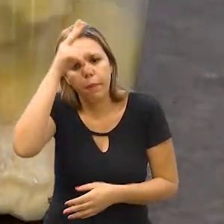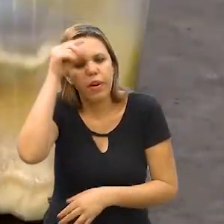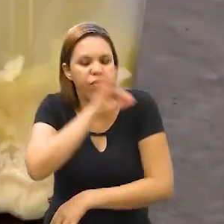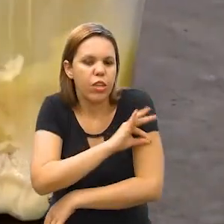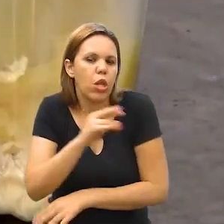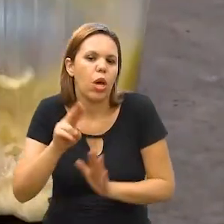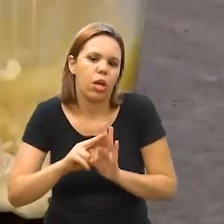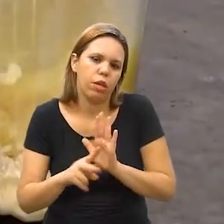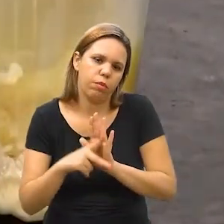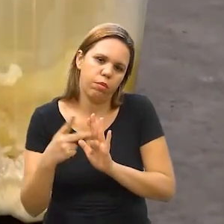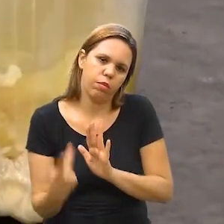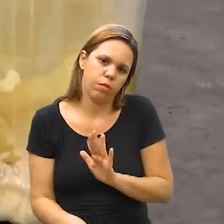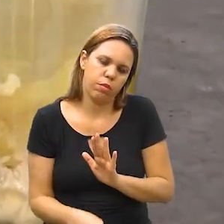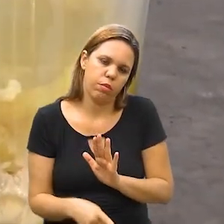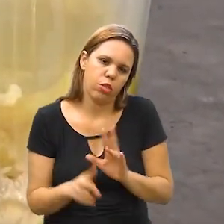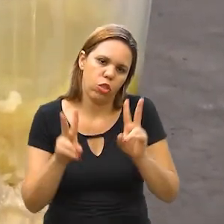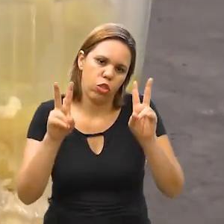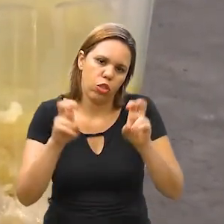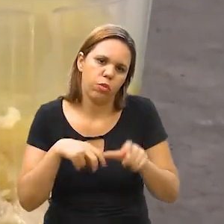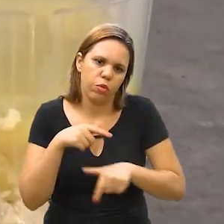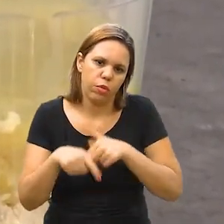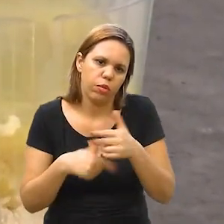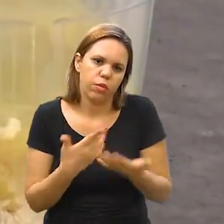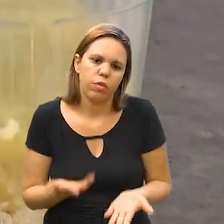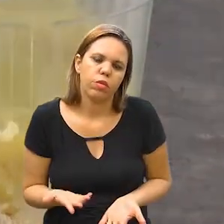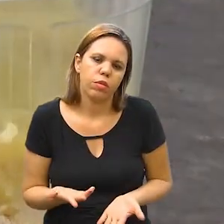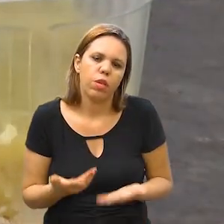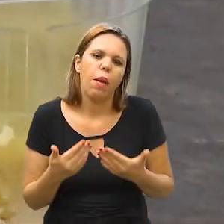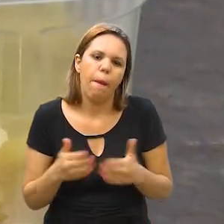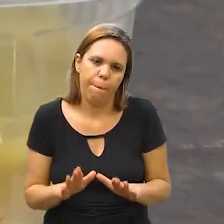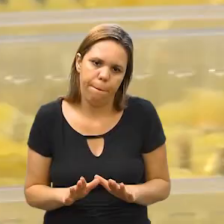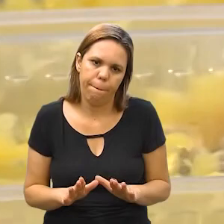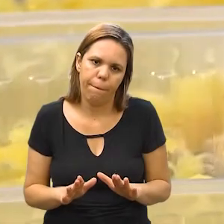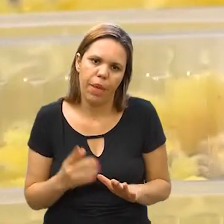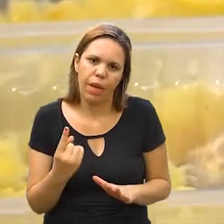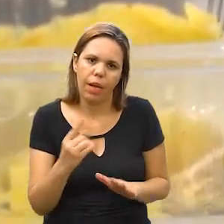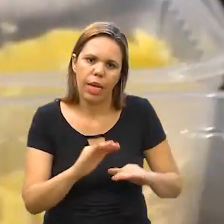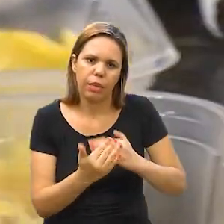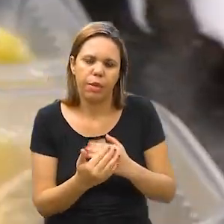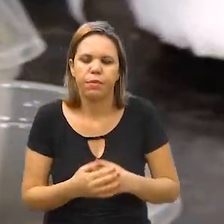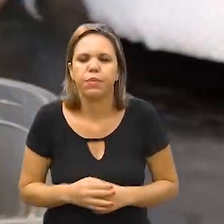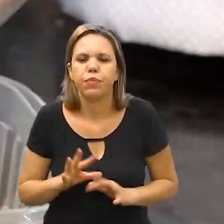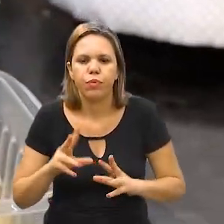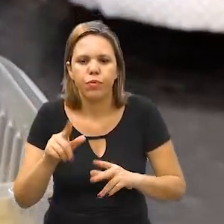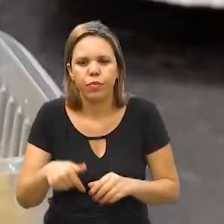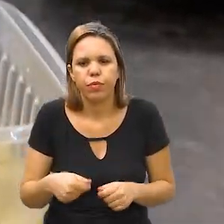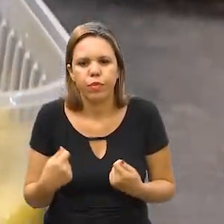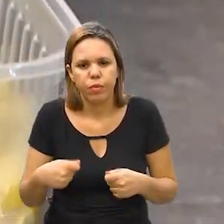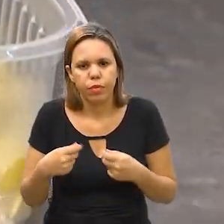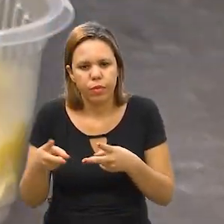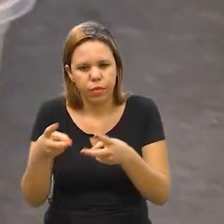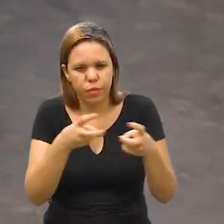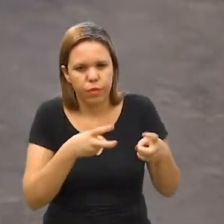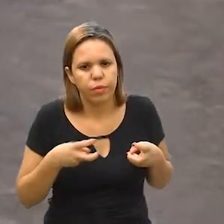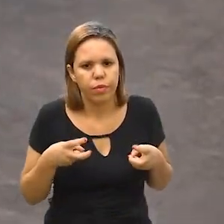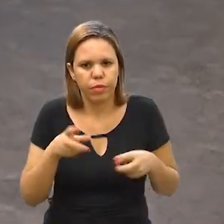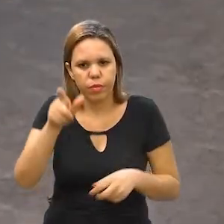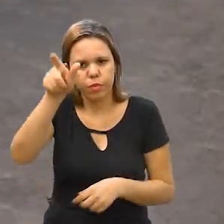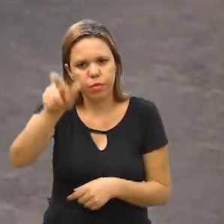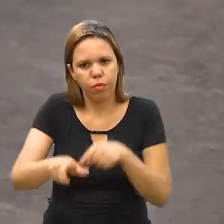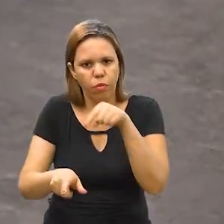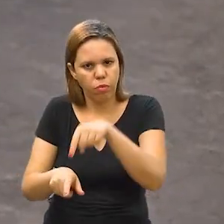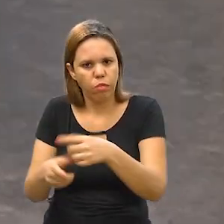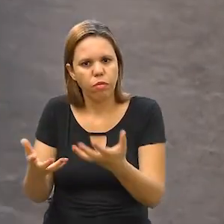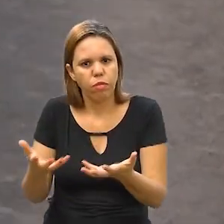tem regras próprias em relação às atividades permitidas em cada bairro. Tudo isso deve ser observado pela pessoa